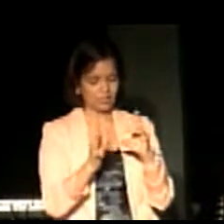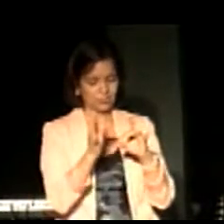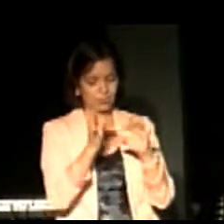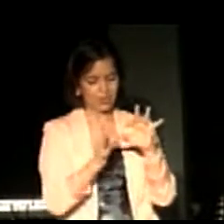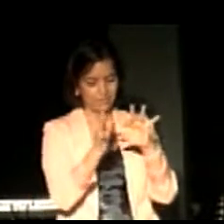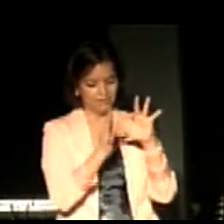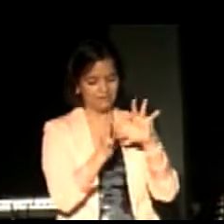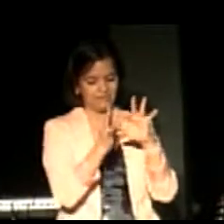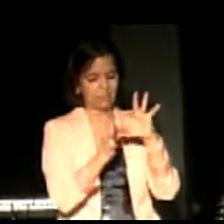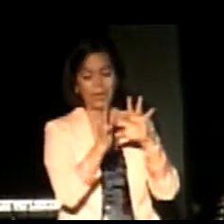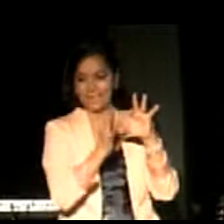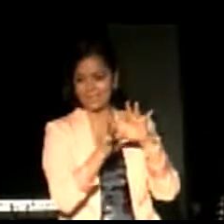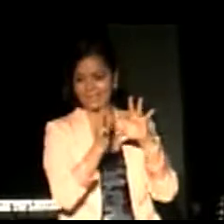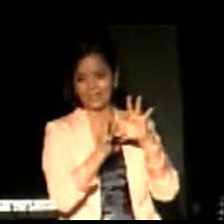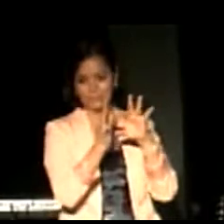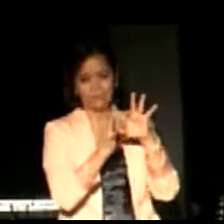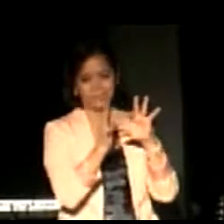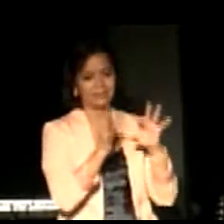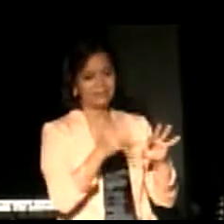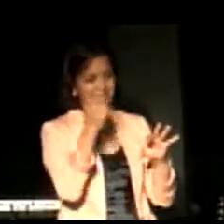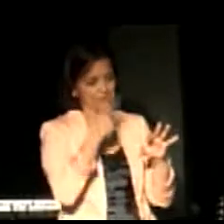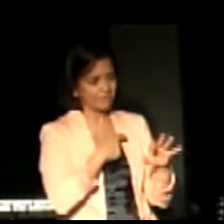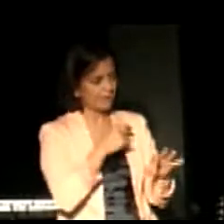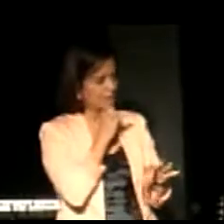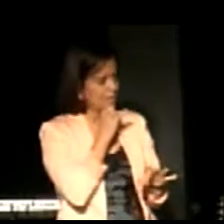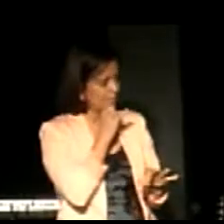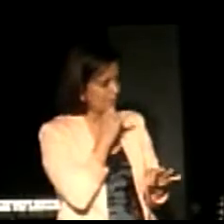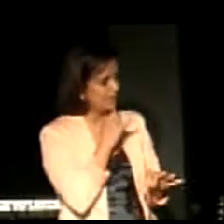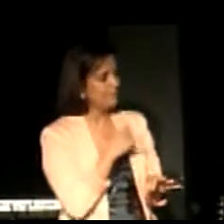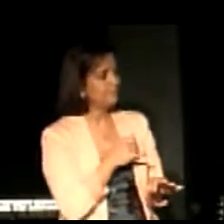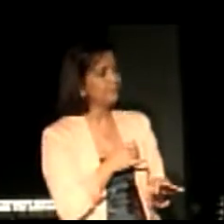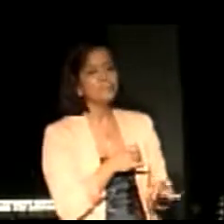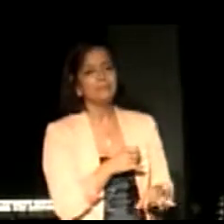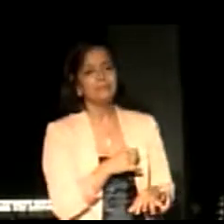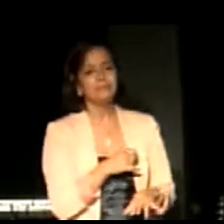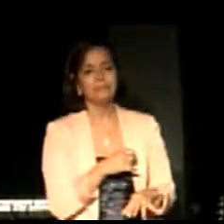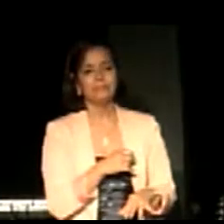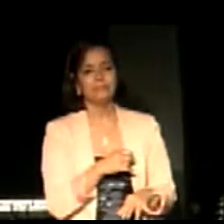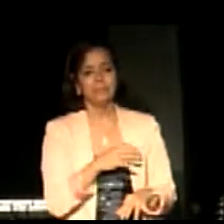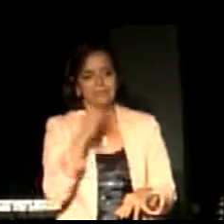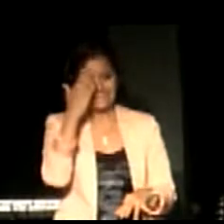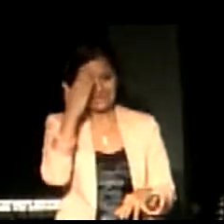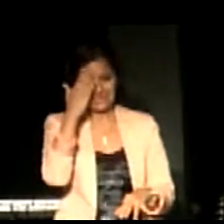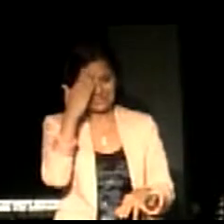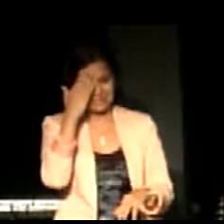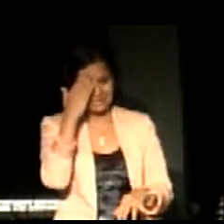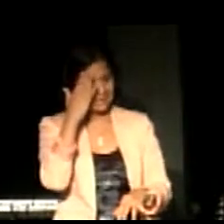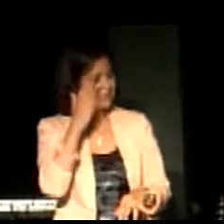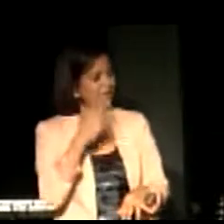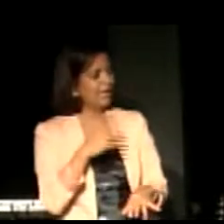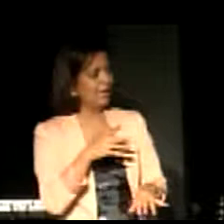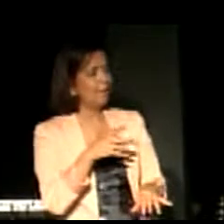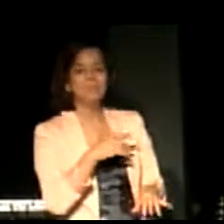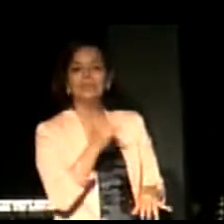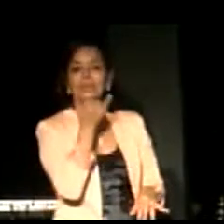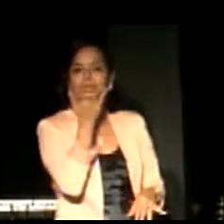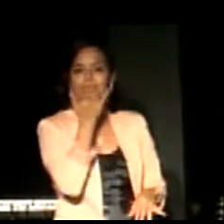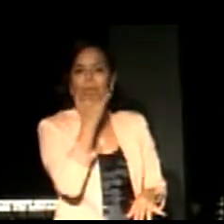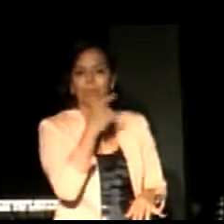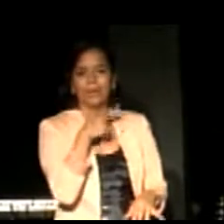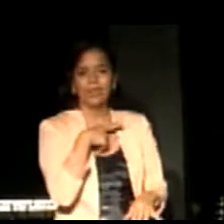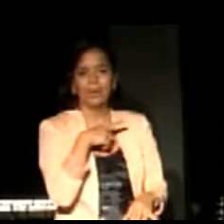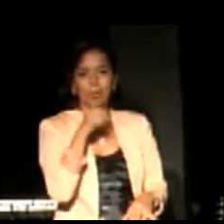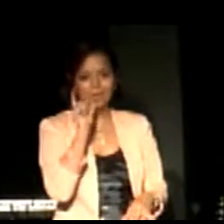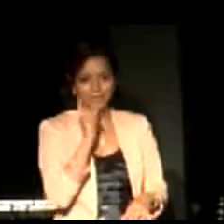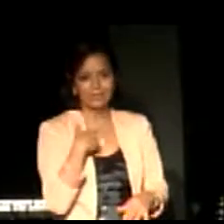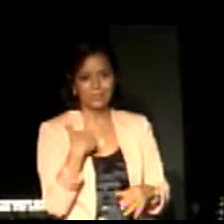não fui falar antes com os meus irmãos que estavam aqui no dia do caso do púlpito, eu estava reservando esse momento porque